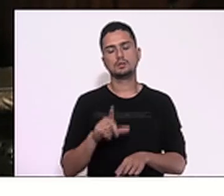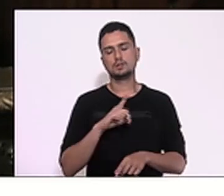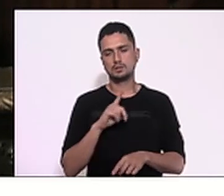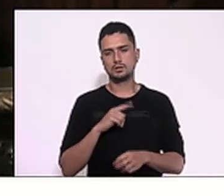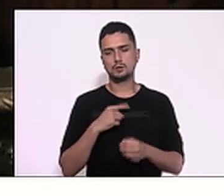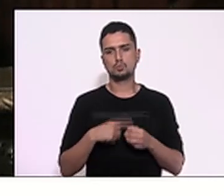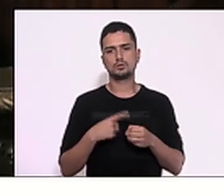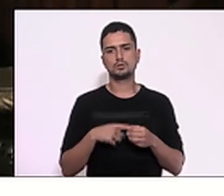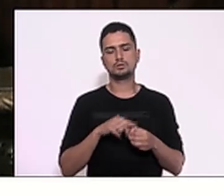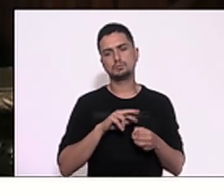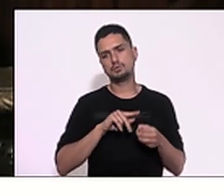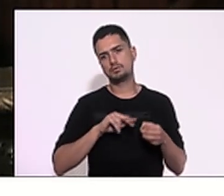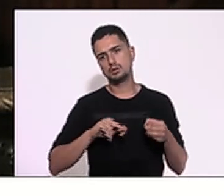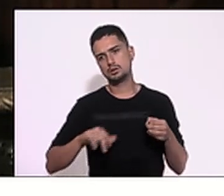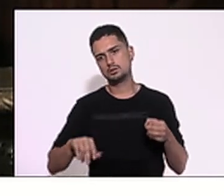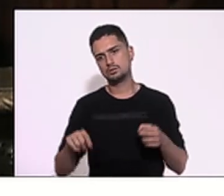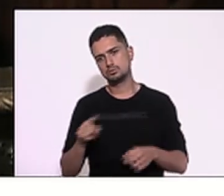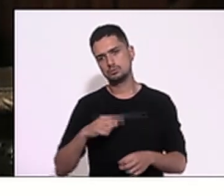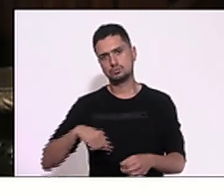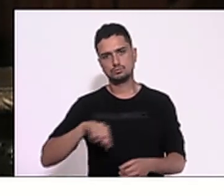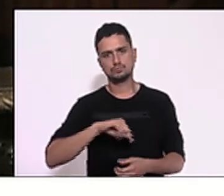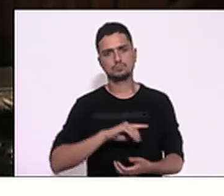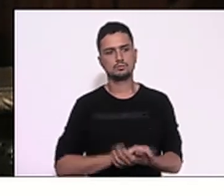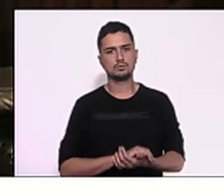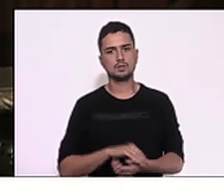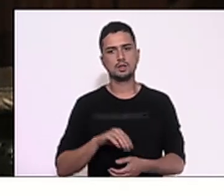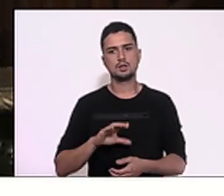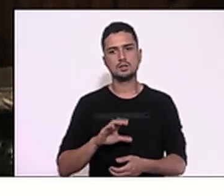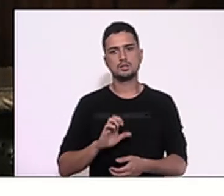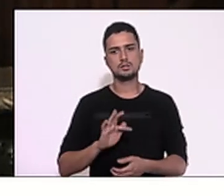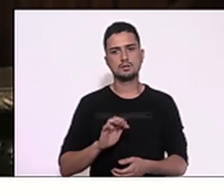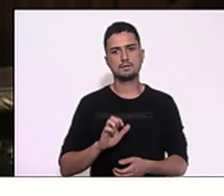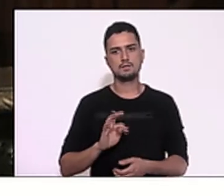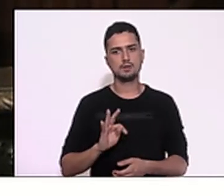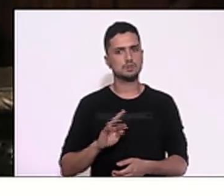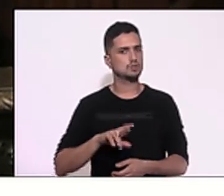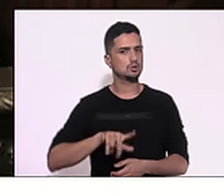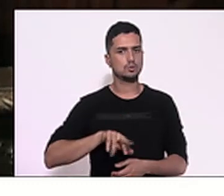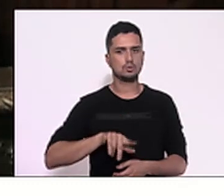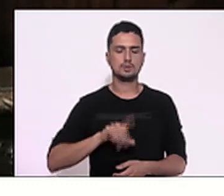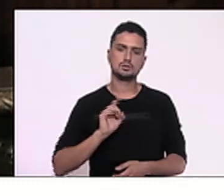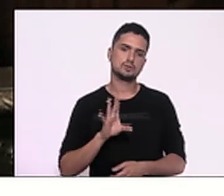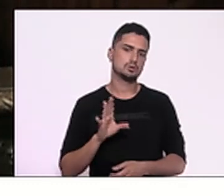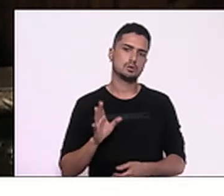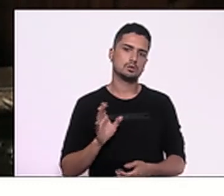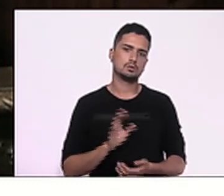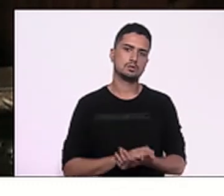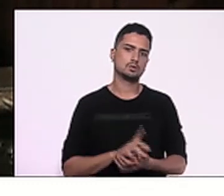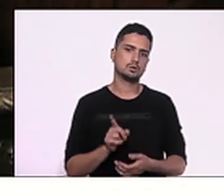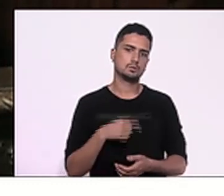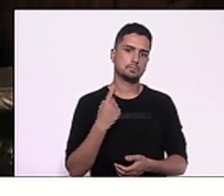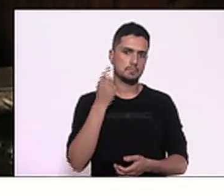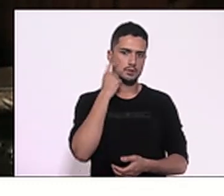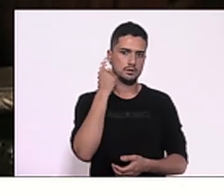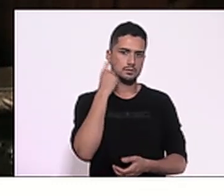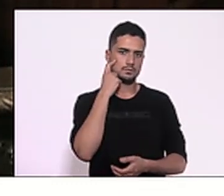pós-graduação stricto sensu, com mestrado e alguns com doutorado, também em várias áreas do conhecimento,